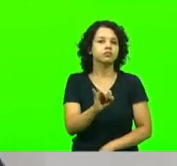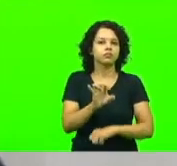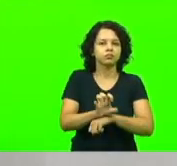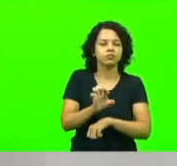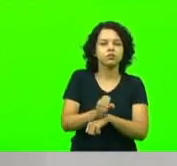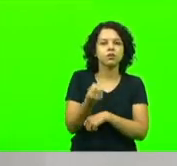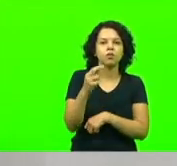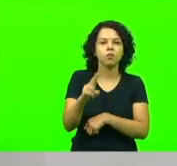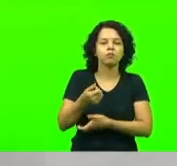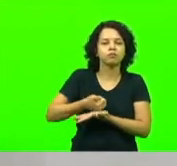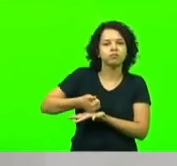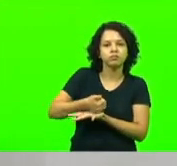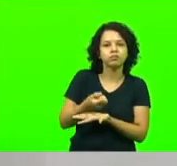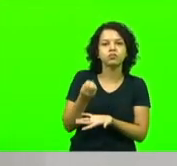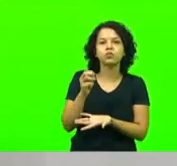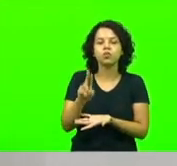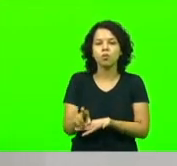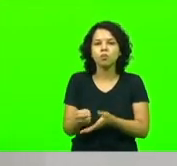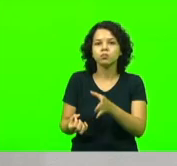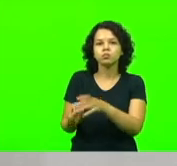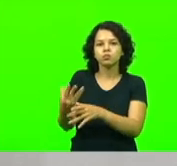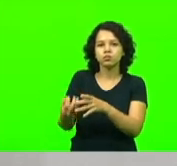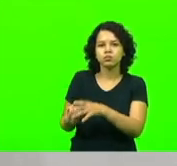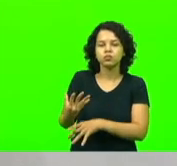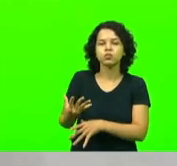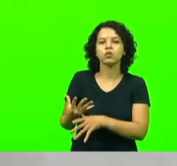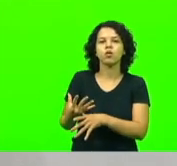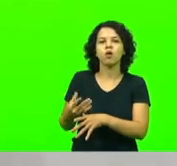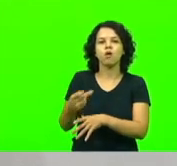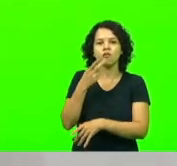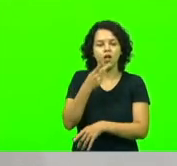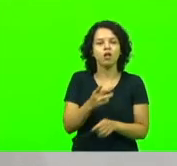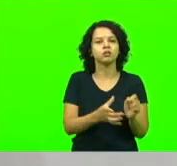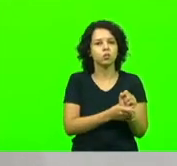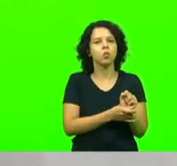ou o produtor garantisse que não desse problema?